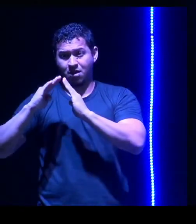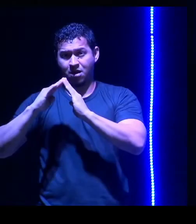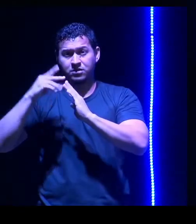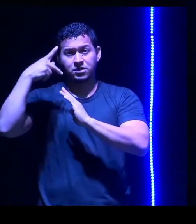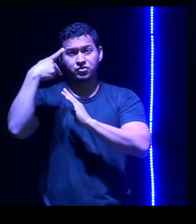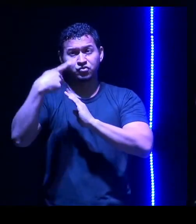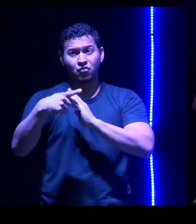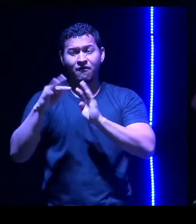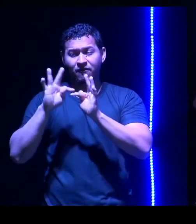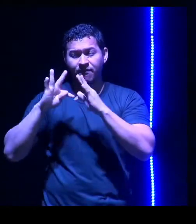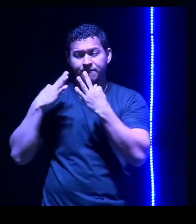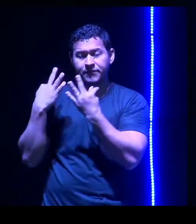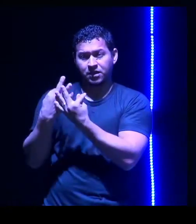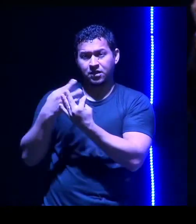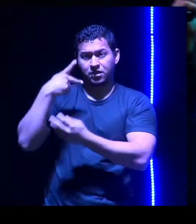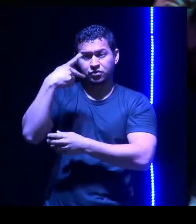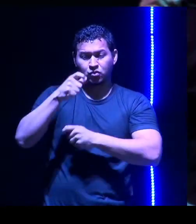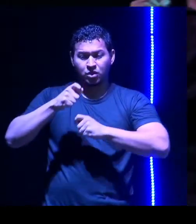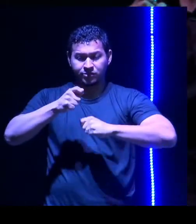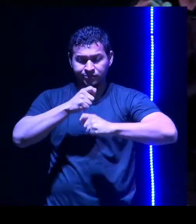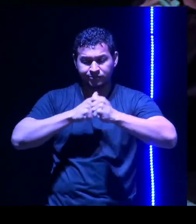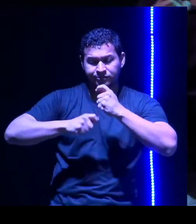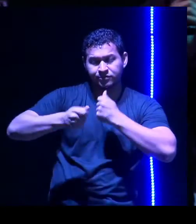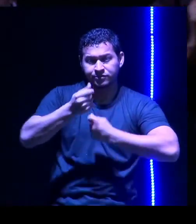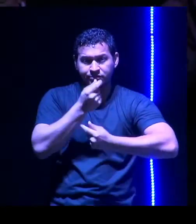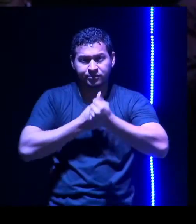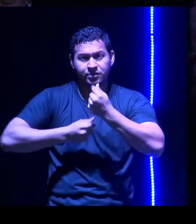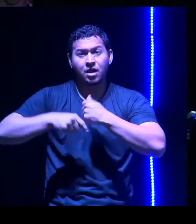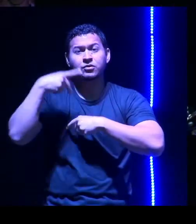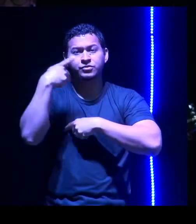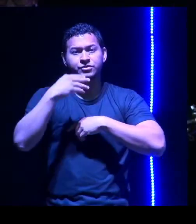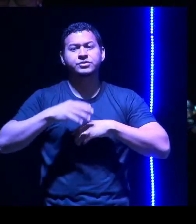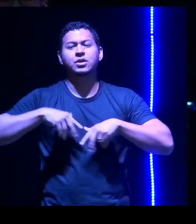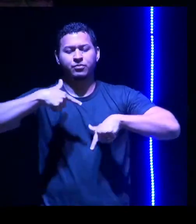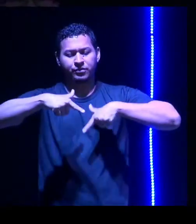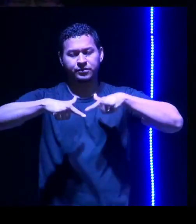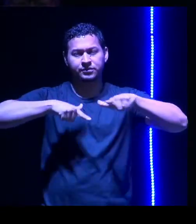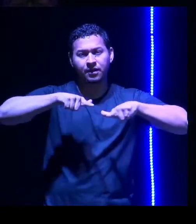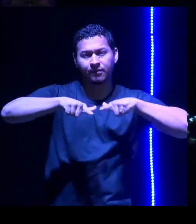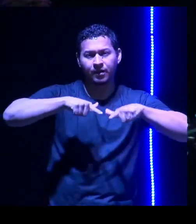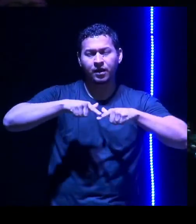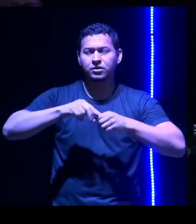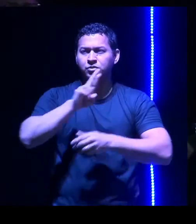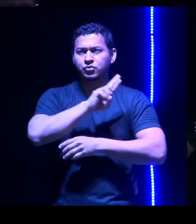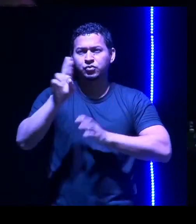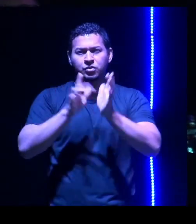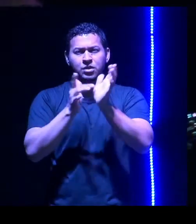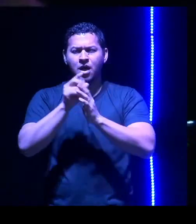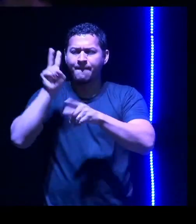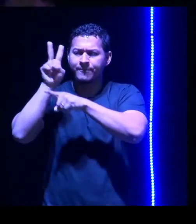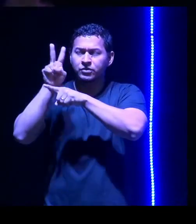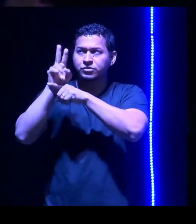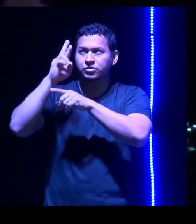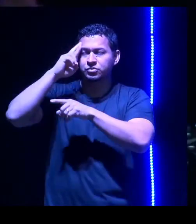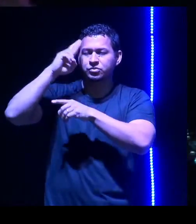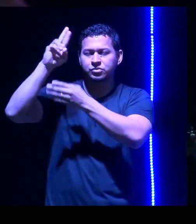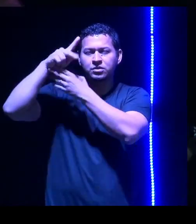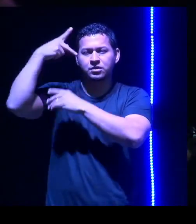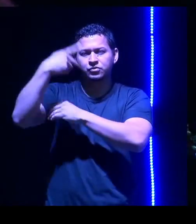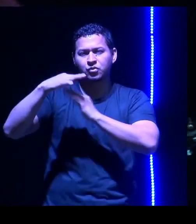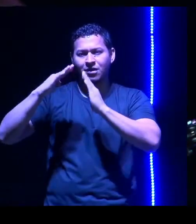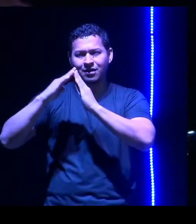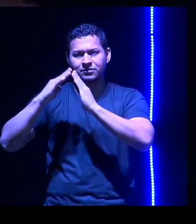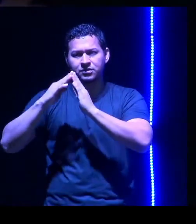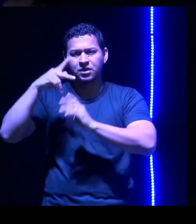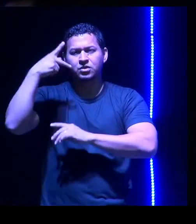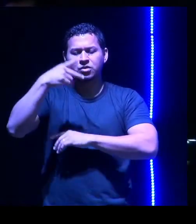sua família, sobre seus negócios, sobre seu emprego, em nome de Jesus. A proteção do Senhor sobre sua